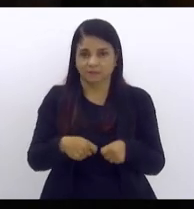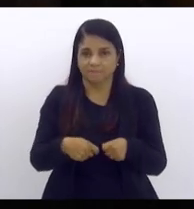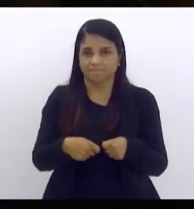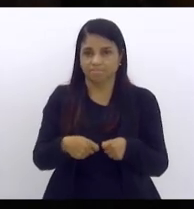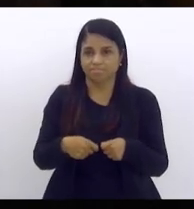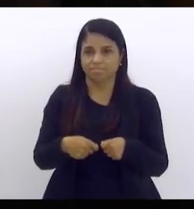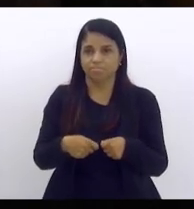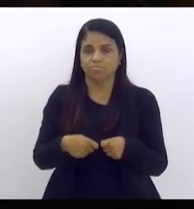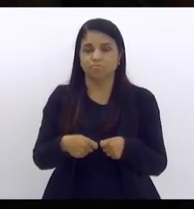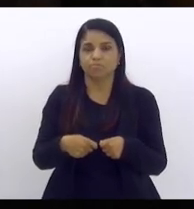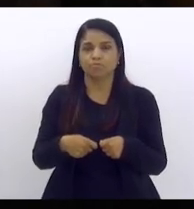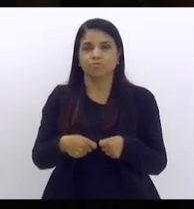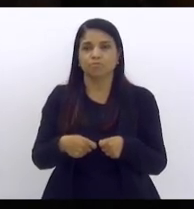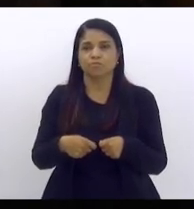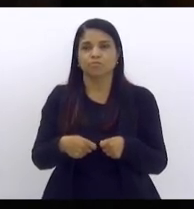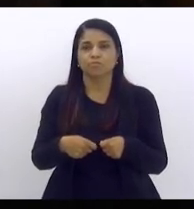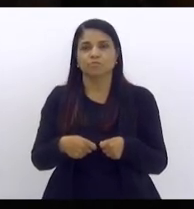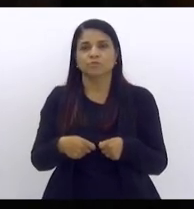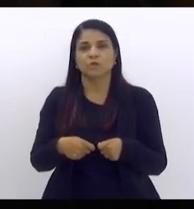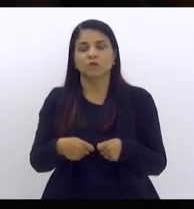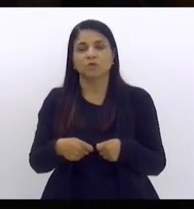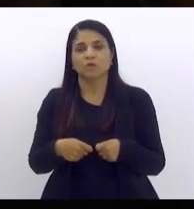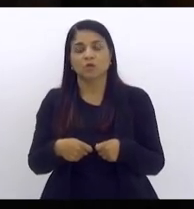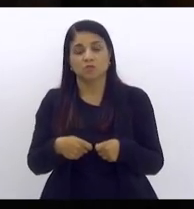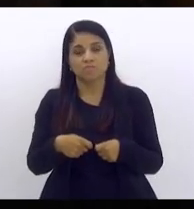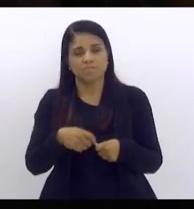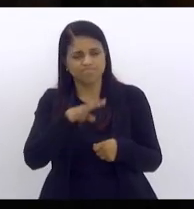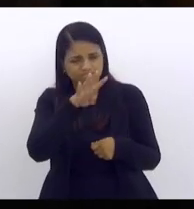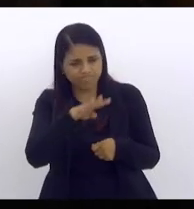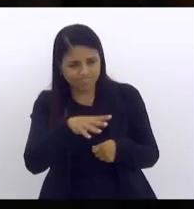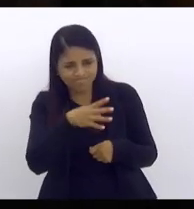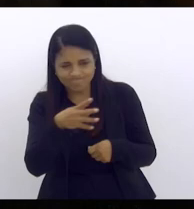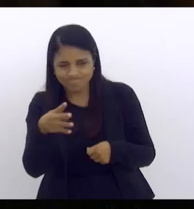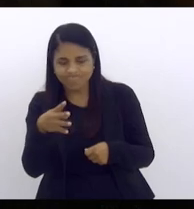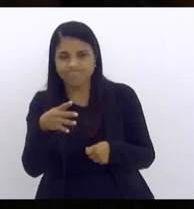Vejo o quadro com muito pessimismo,